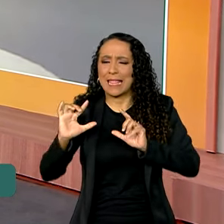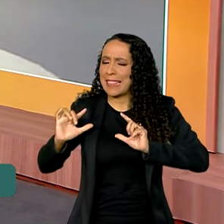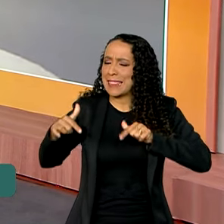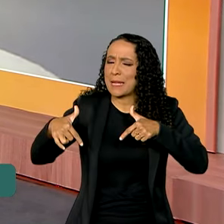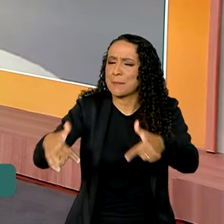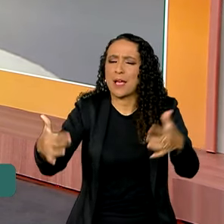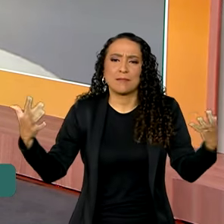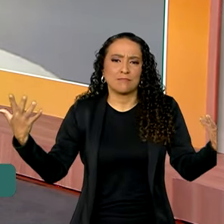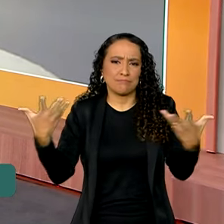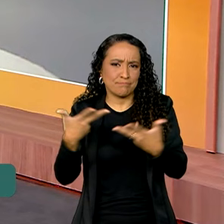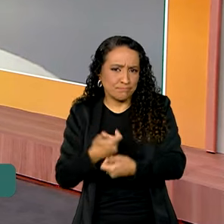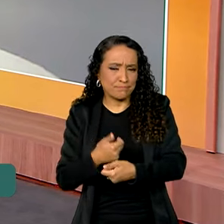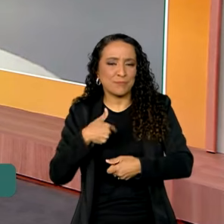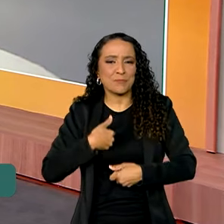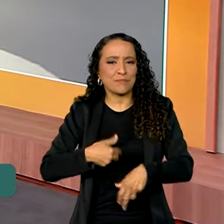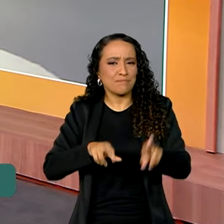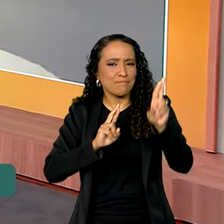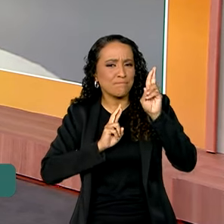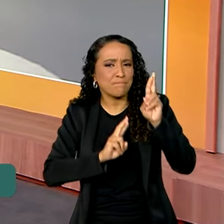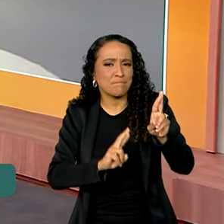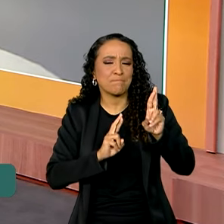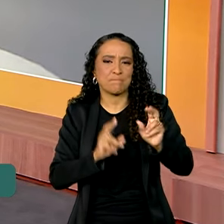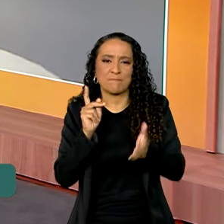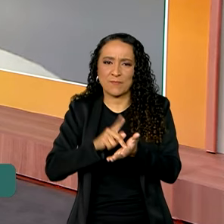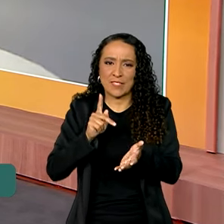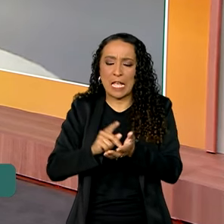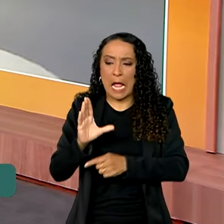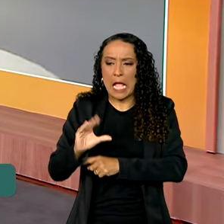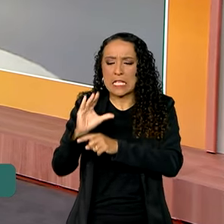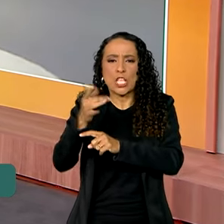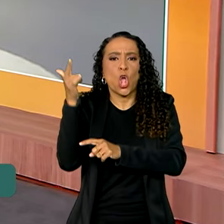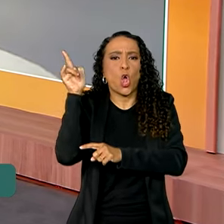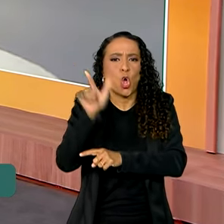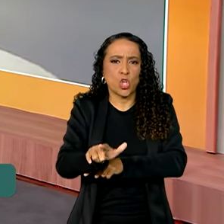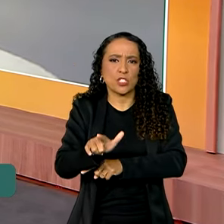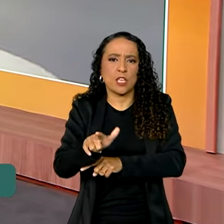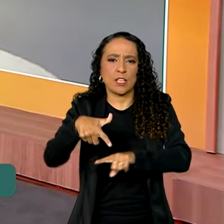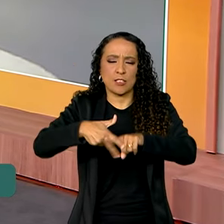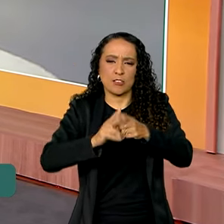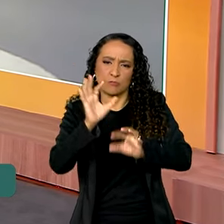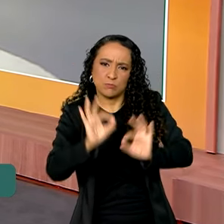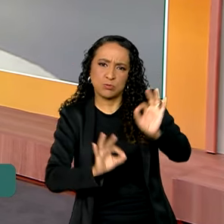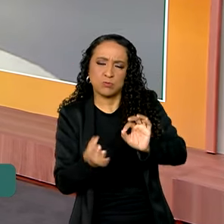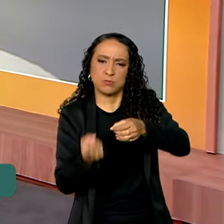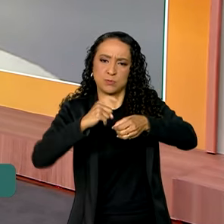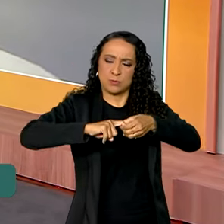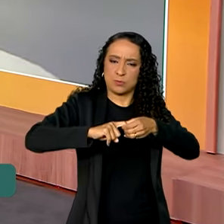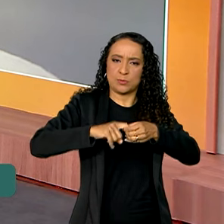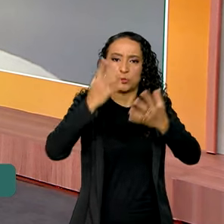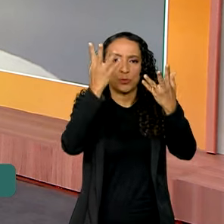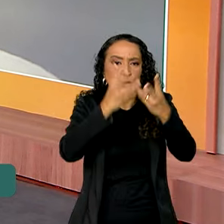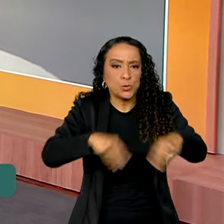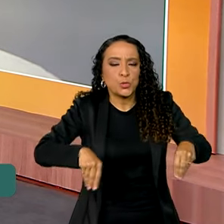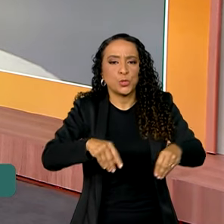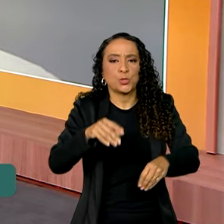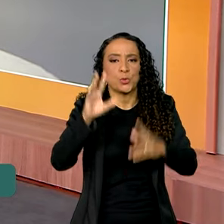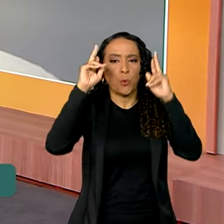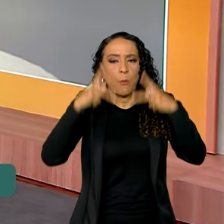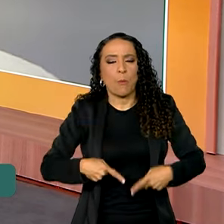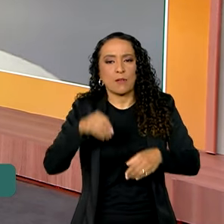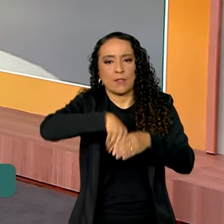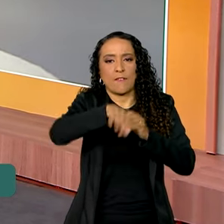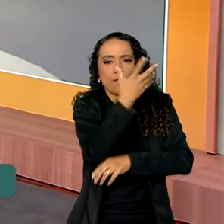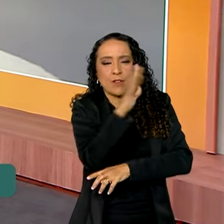trabalho excelente. Eu espero que a ciência consiga reverter esses estragos humanos nas